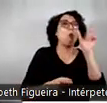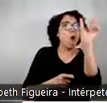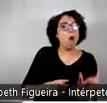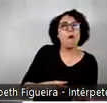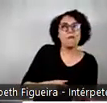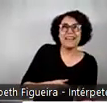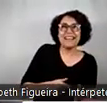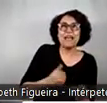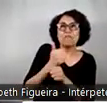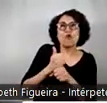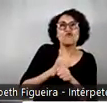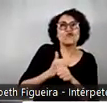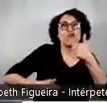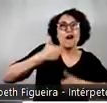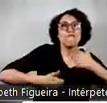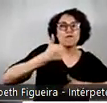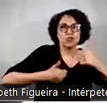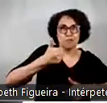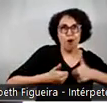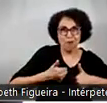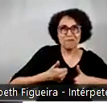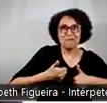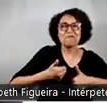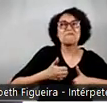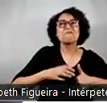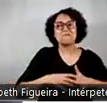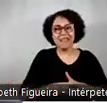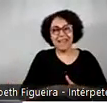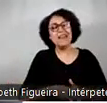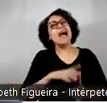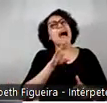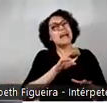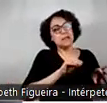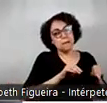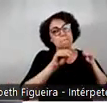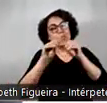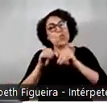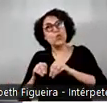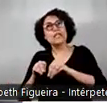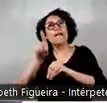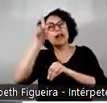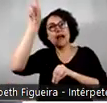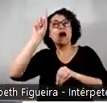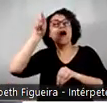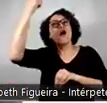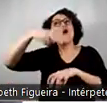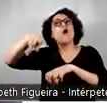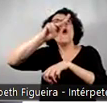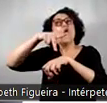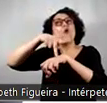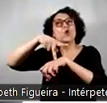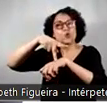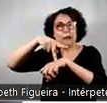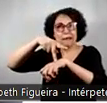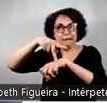poder voltar, né, a trabalhar no seu país de origem, e tem essa migração também desse deslocamento